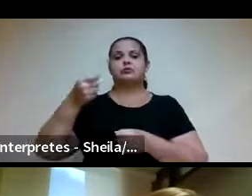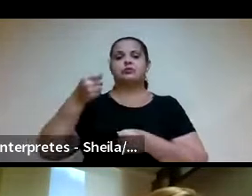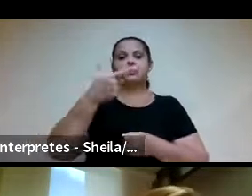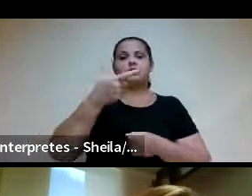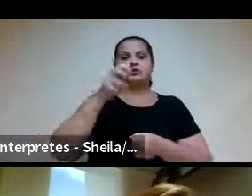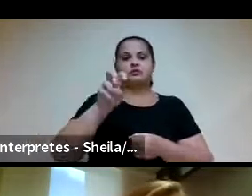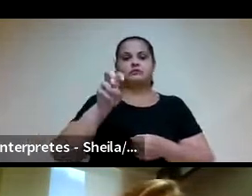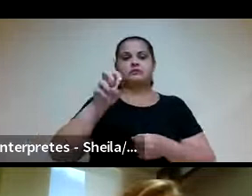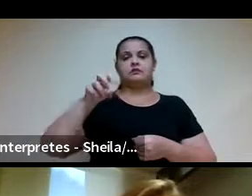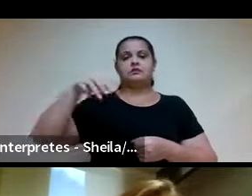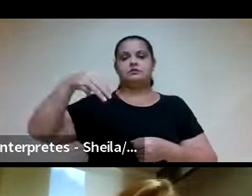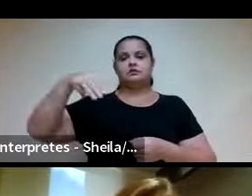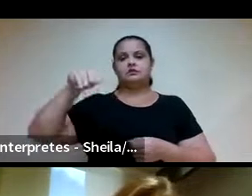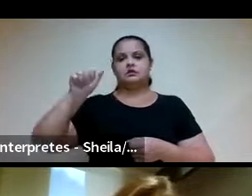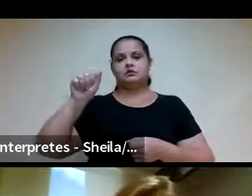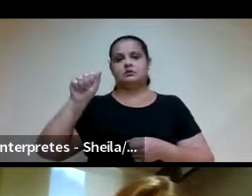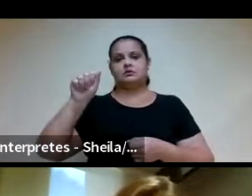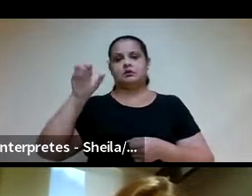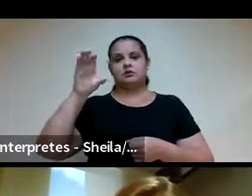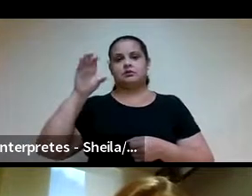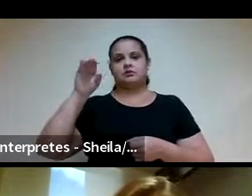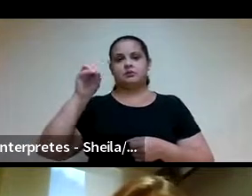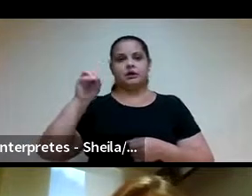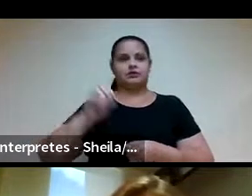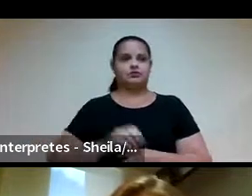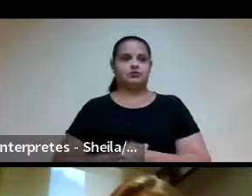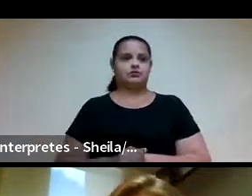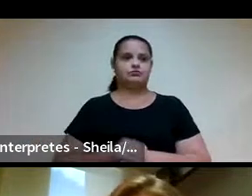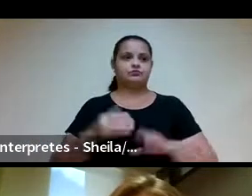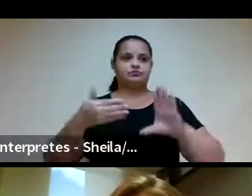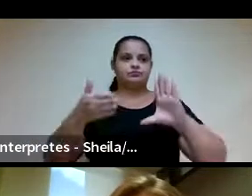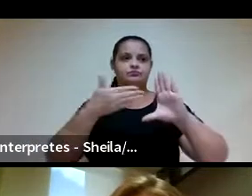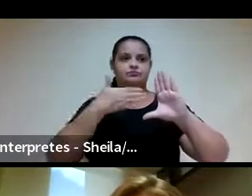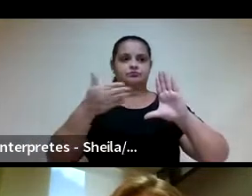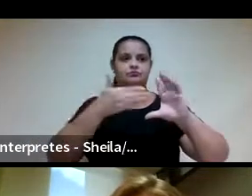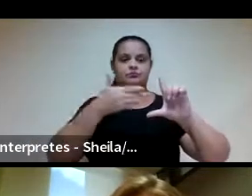forma telepresencial. E aqui nós destacamos o ID